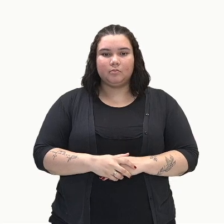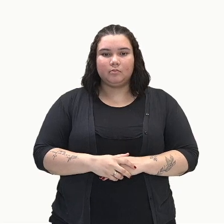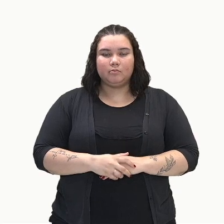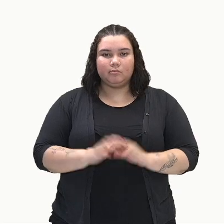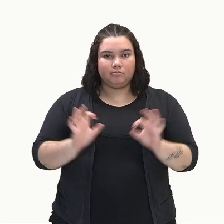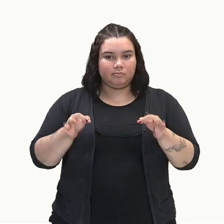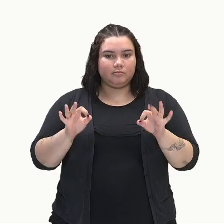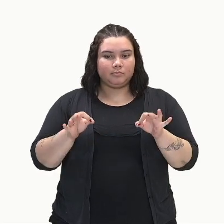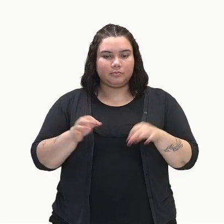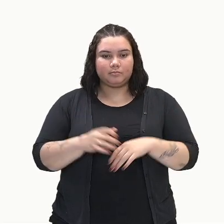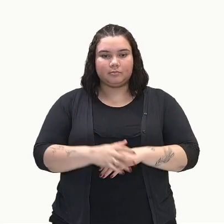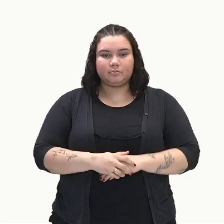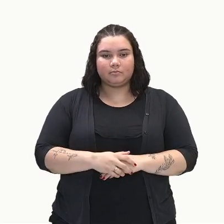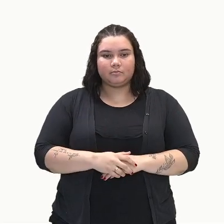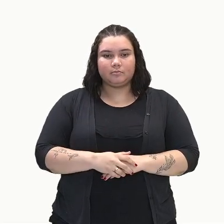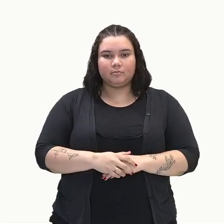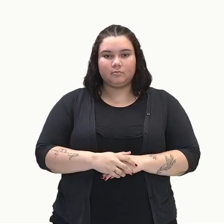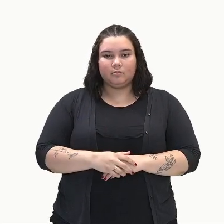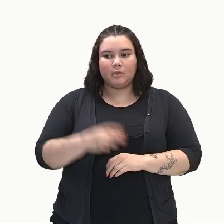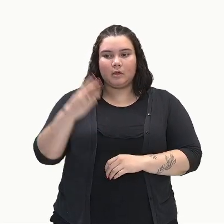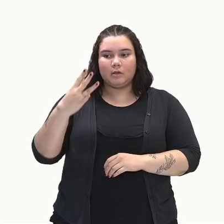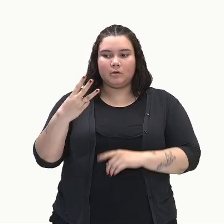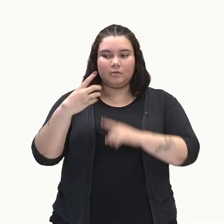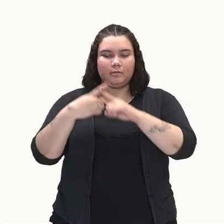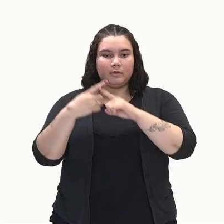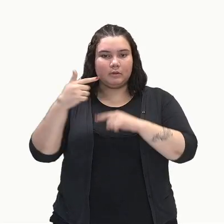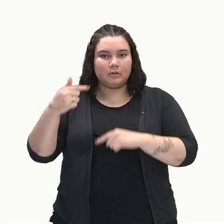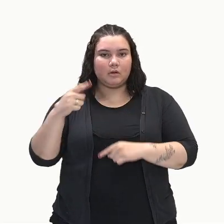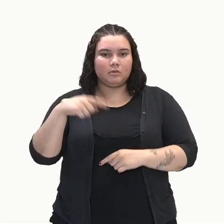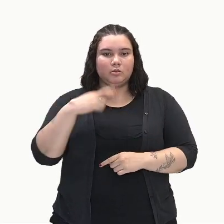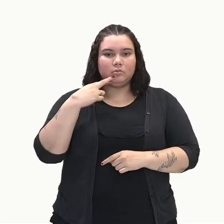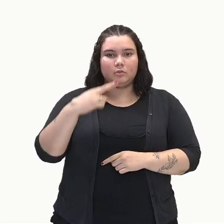Né? 3 vezes 7, 21.